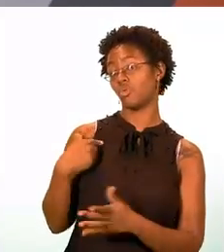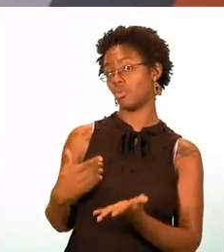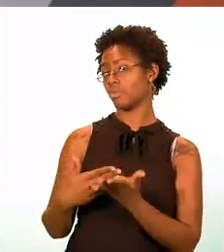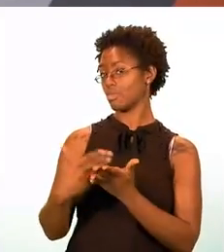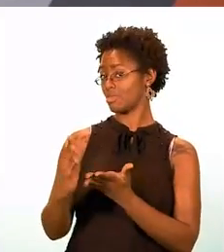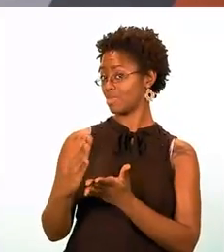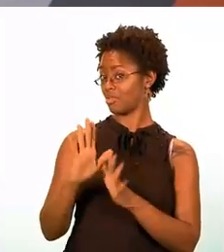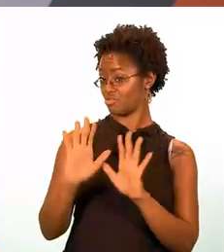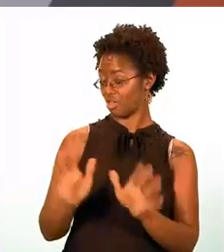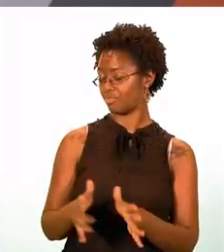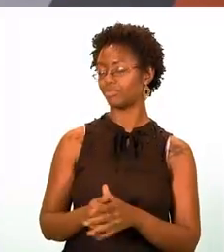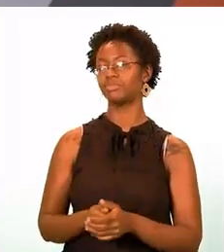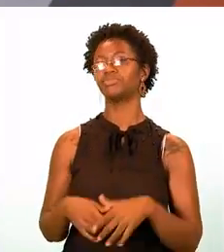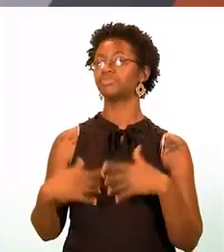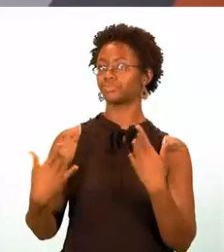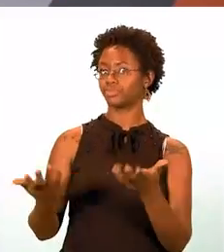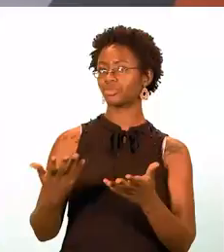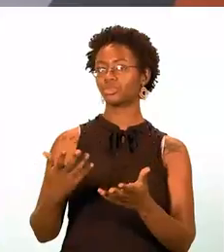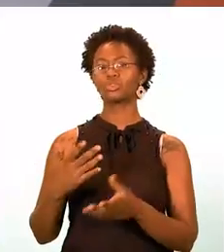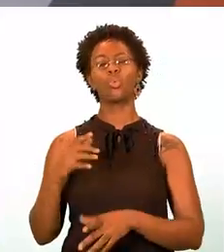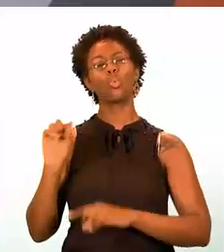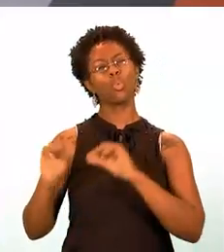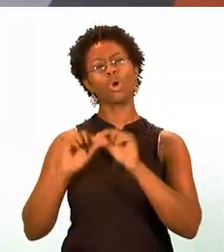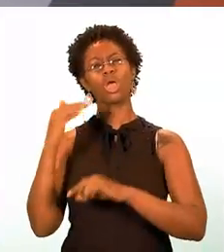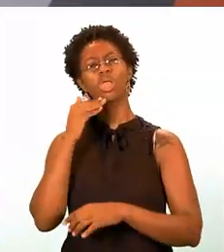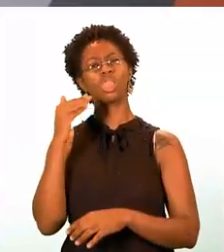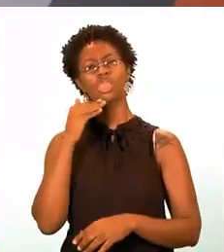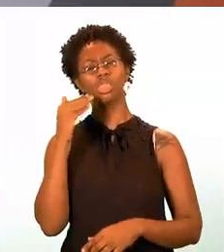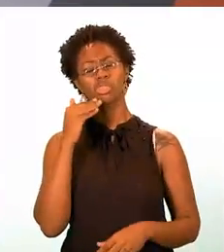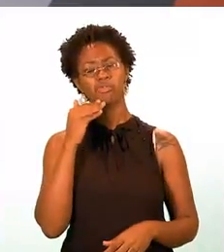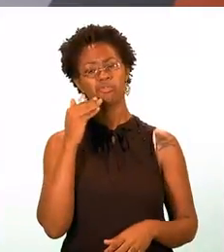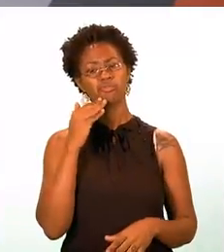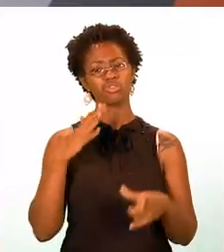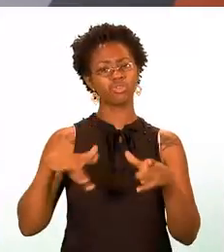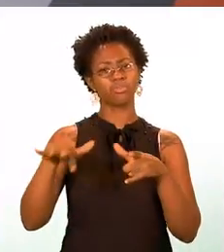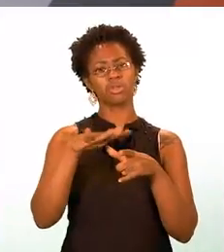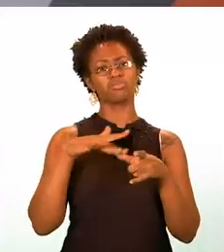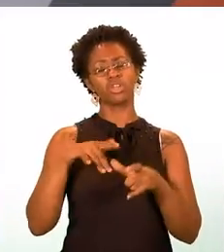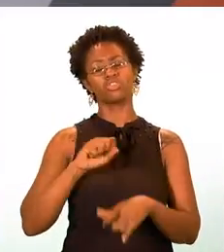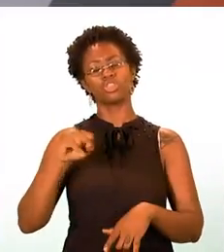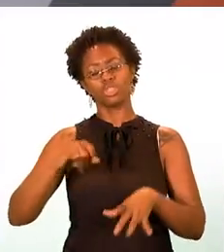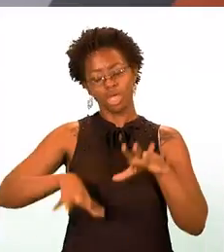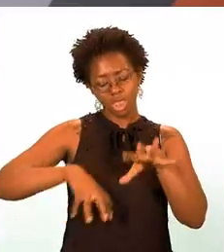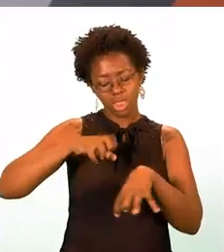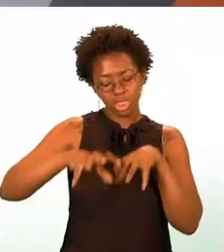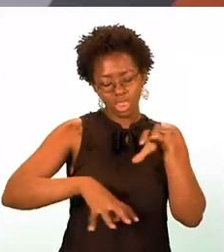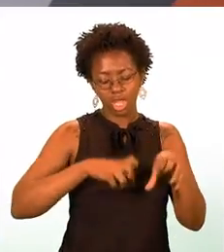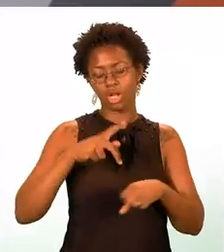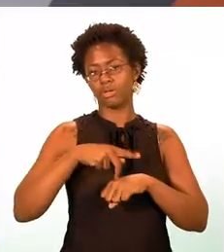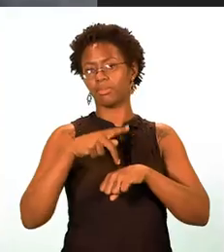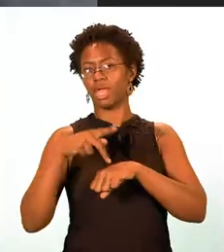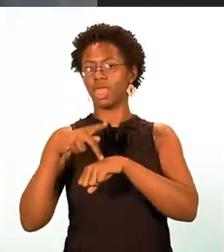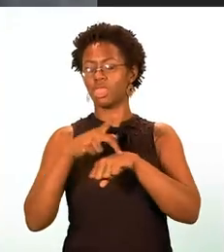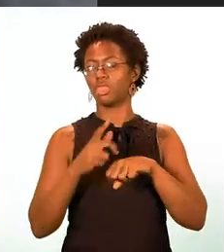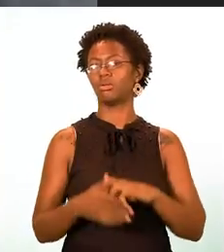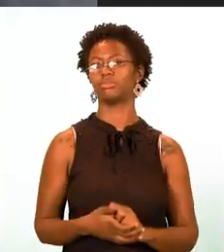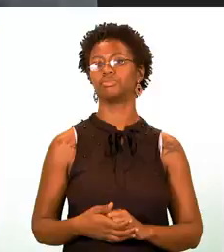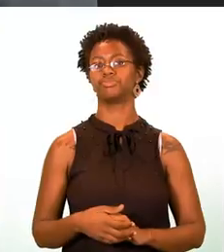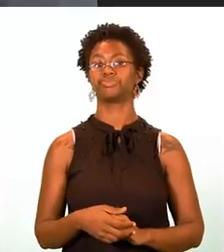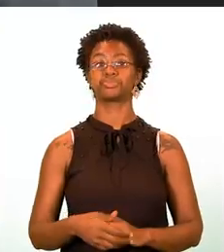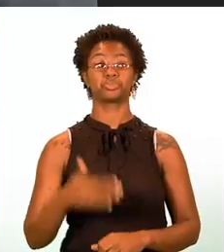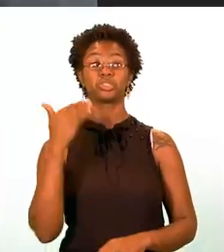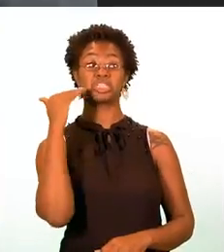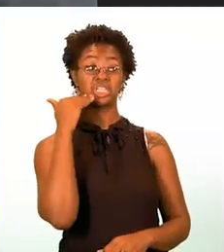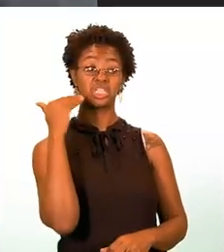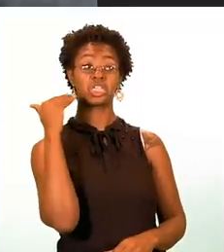vou entrando de carrinho. Yara, qual é o dano que a extração de diamante causa ao nosso planeta, né? É, o dano